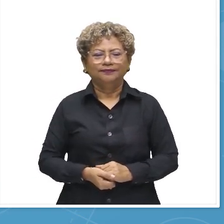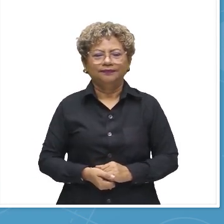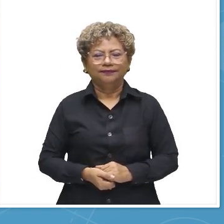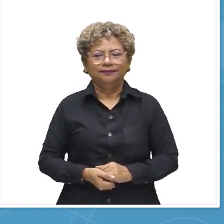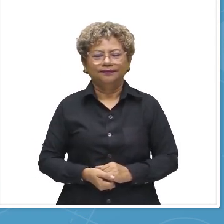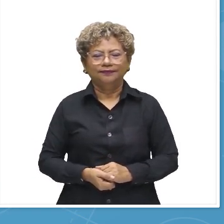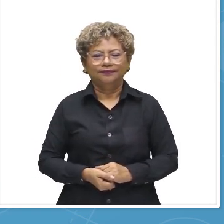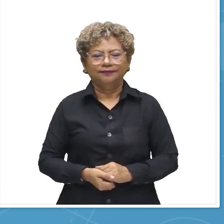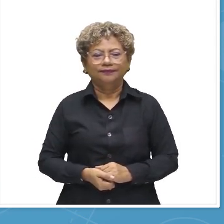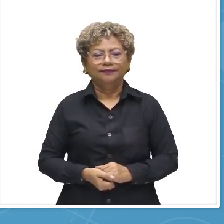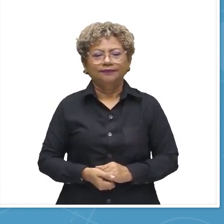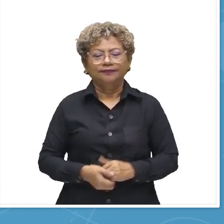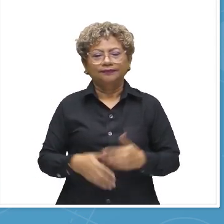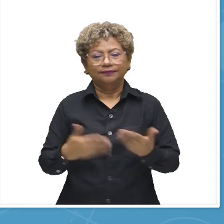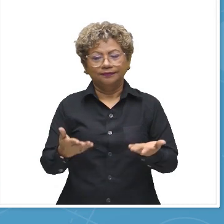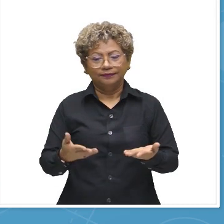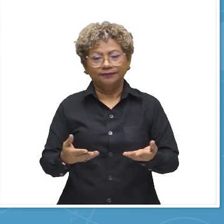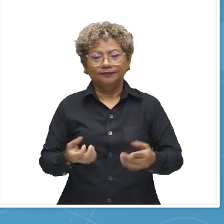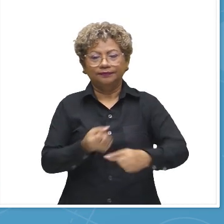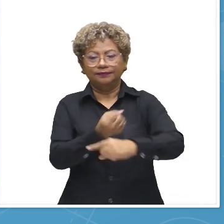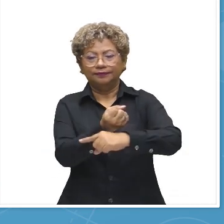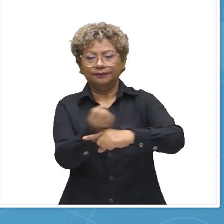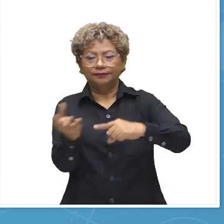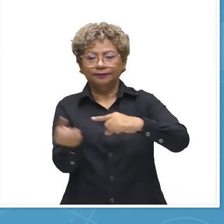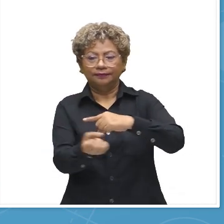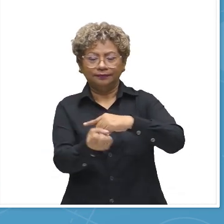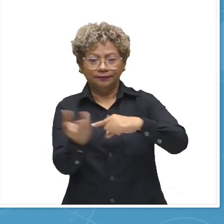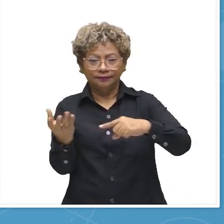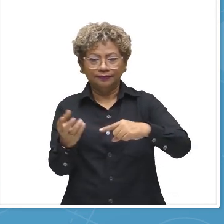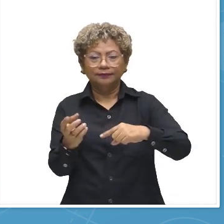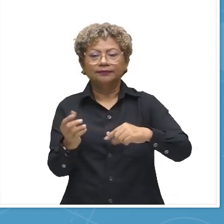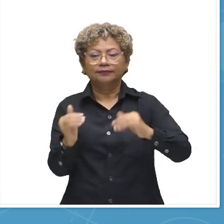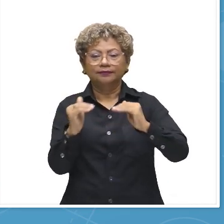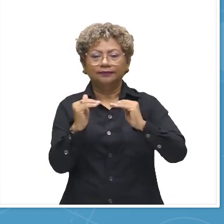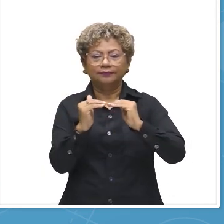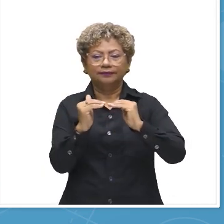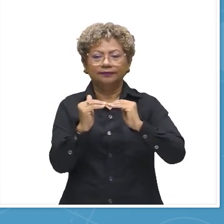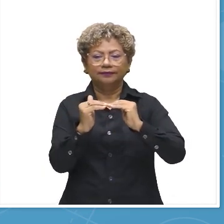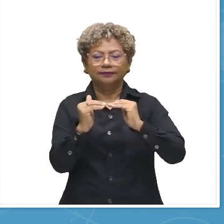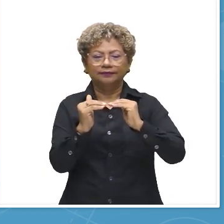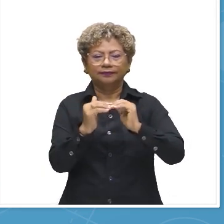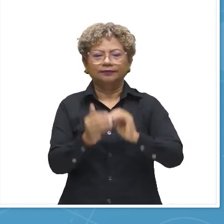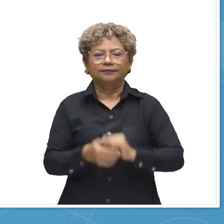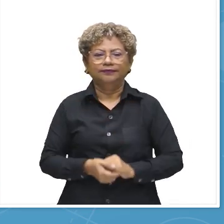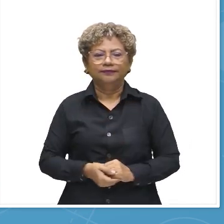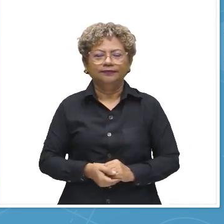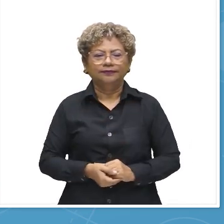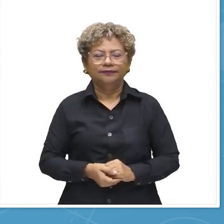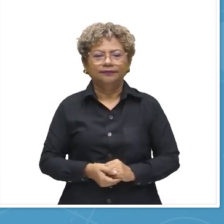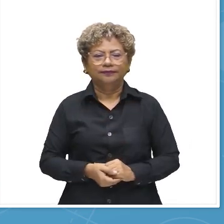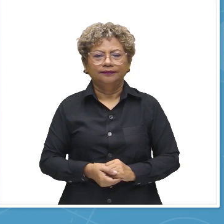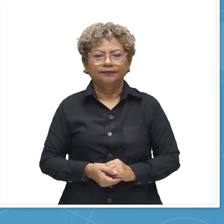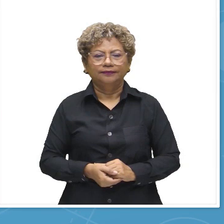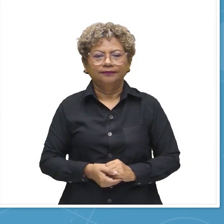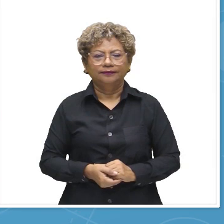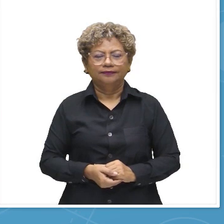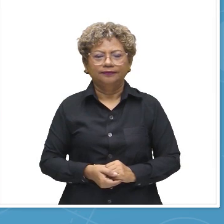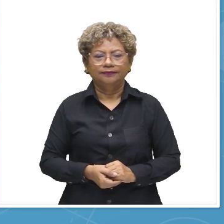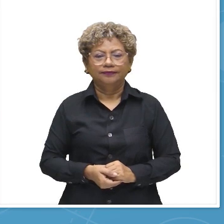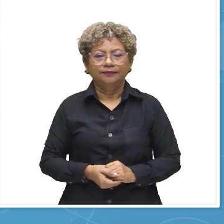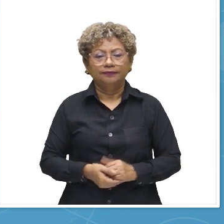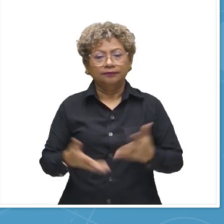108. Portanto, as frações são equivalentes. Agora nós temos aqui